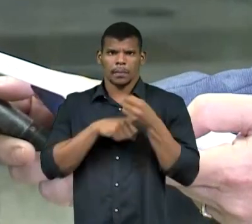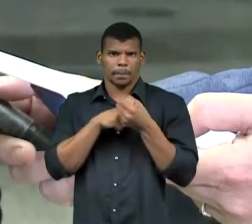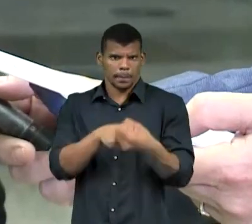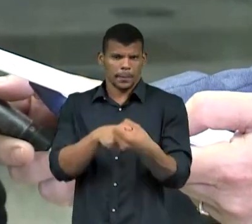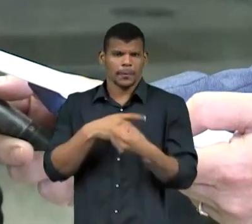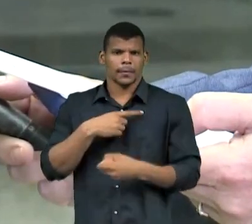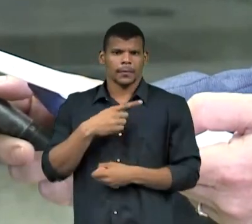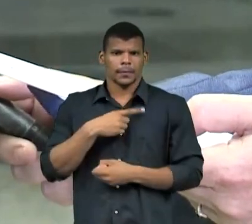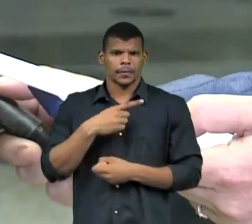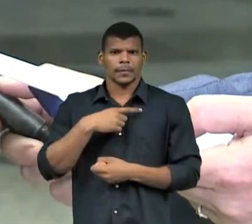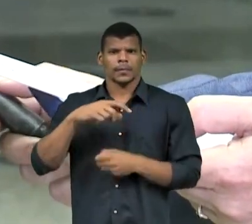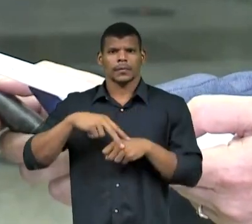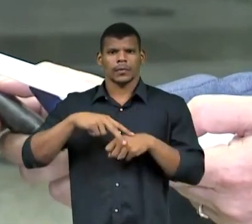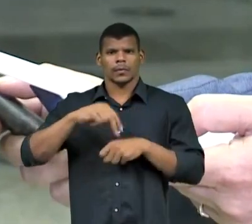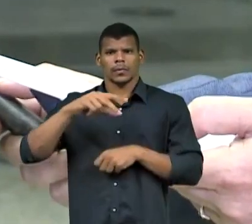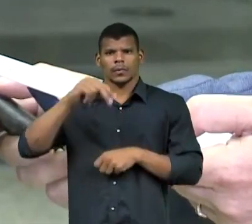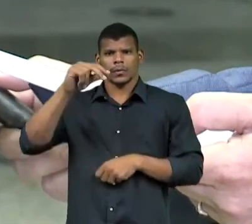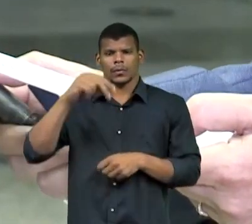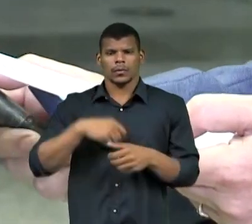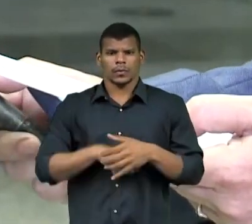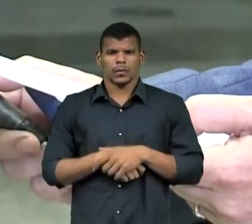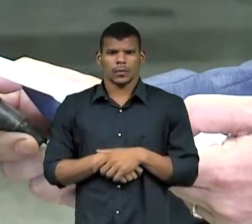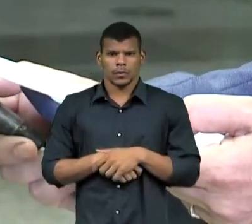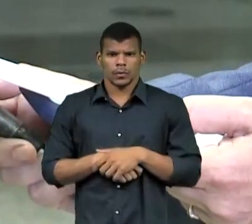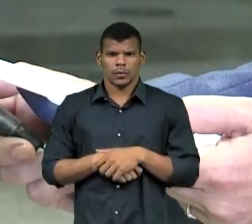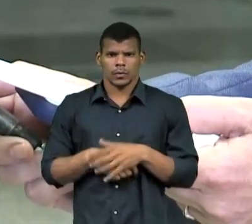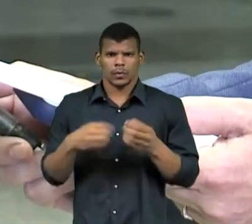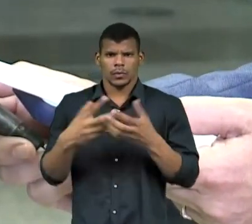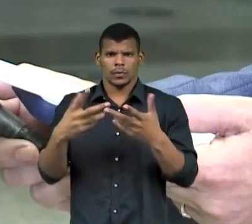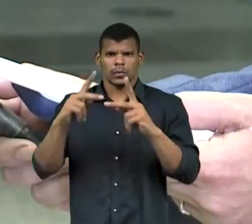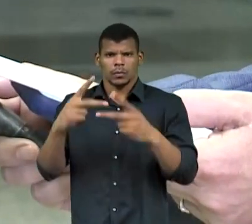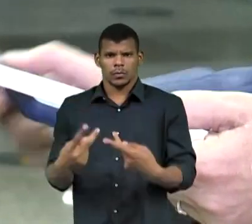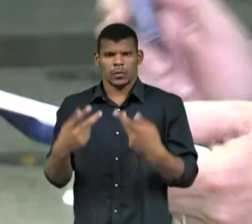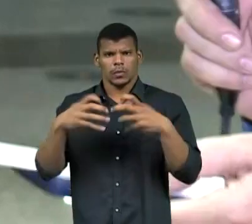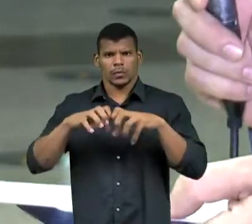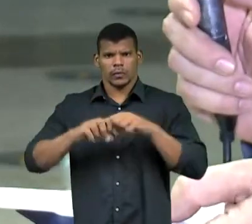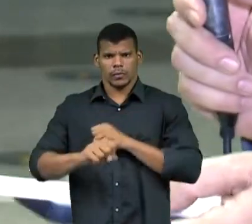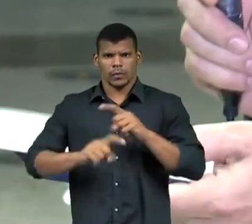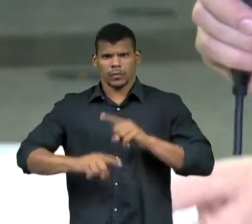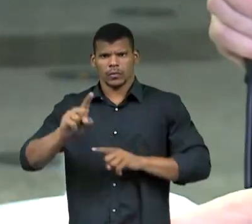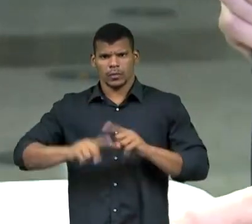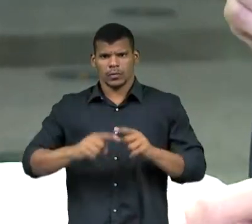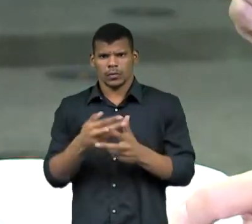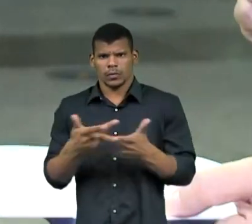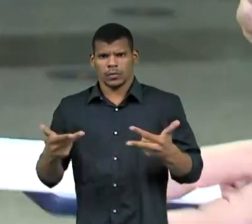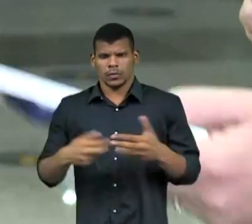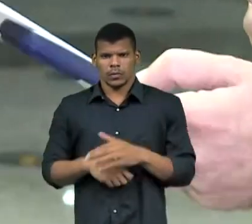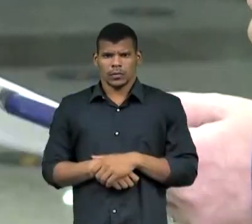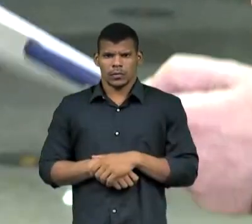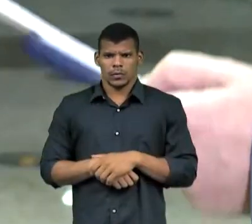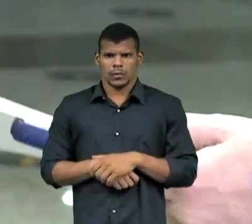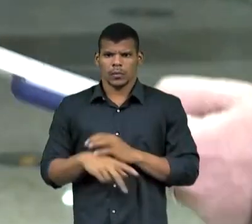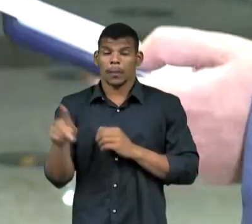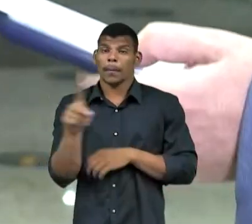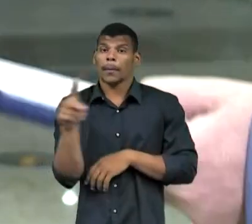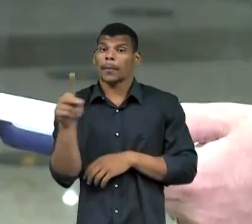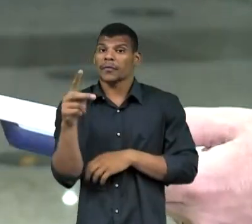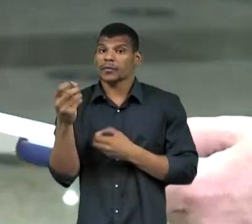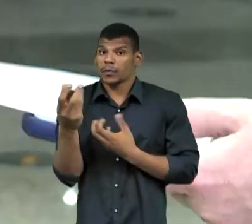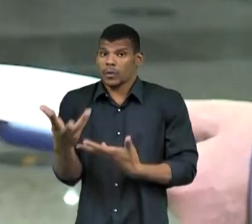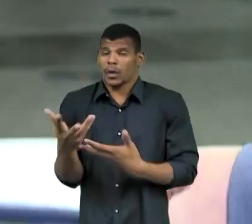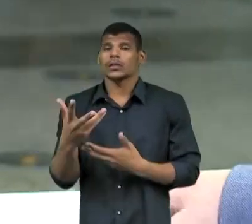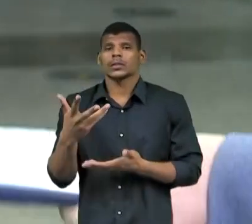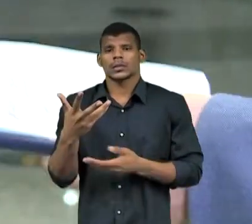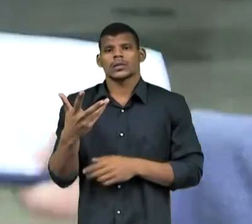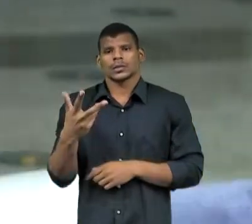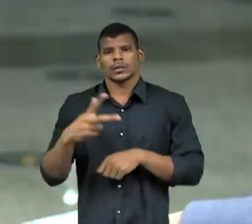a SEDUC fornecendo a parte humana e material. Os professores são cedidos pela SEDUC e jovens a partir de 18 anos